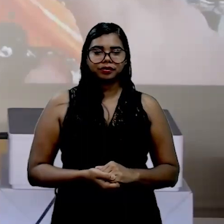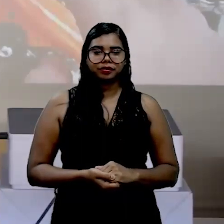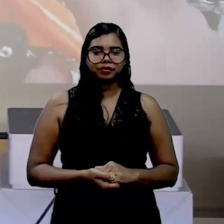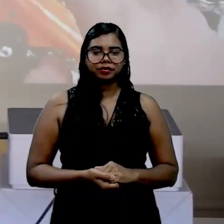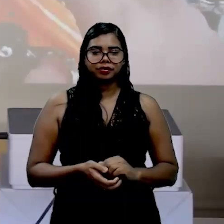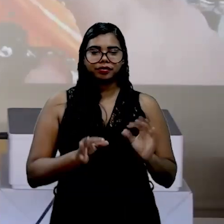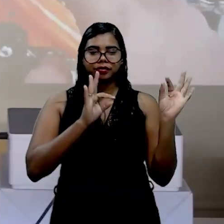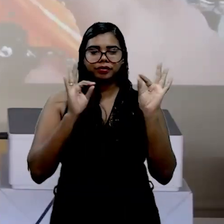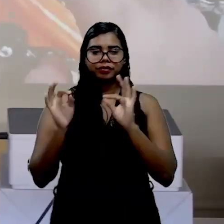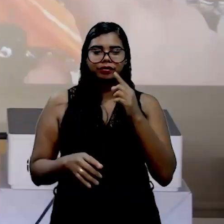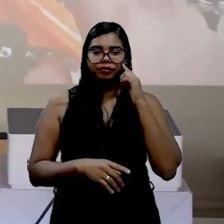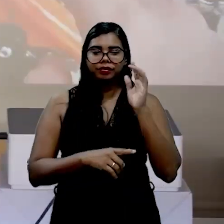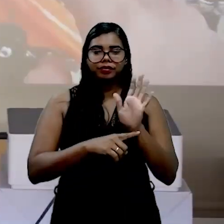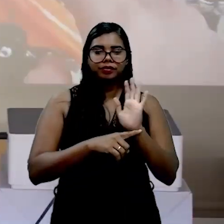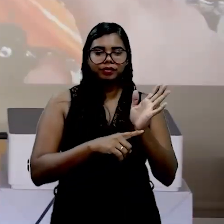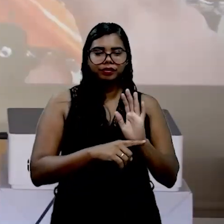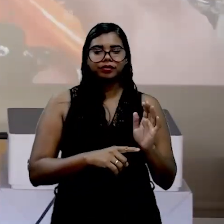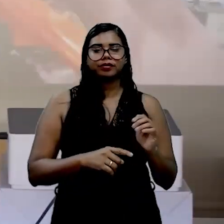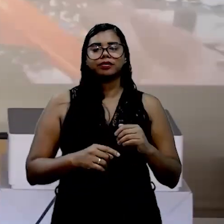você pode mostrar, né?